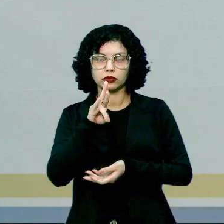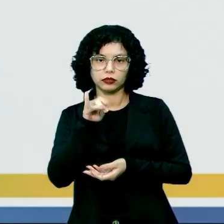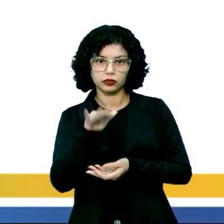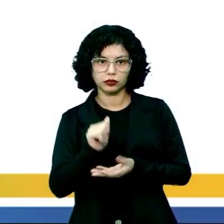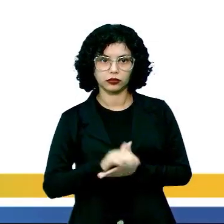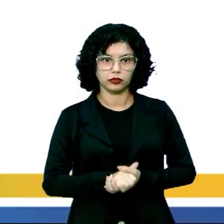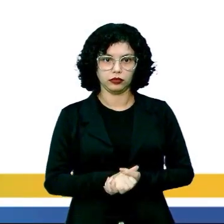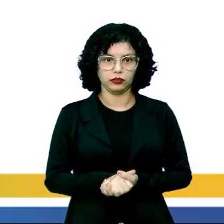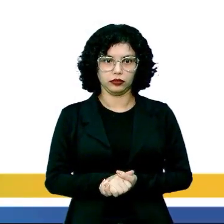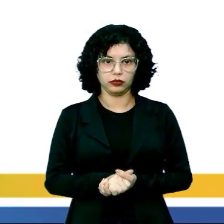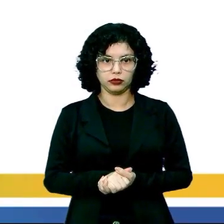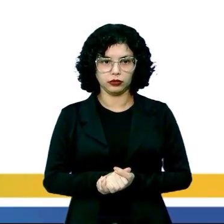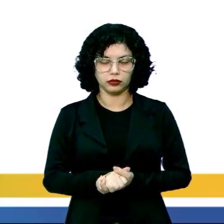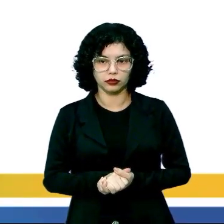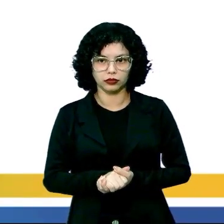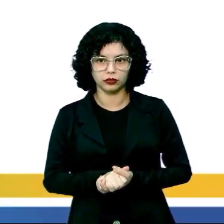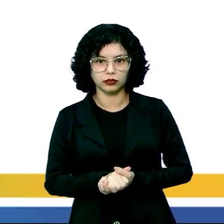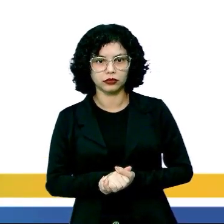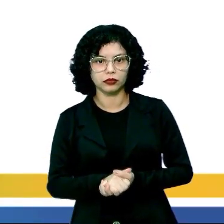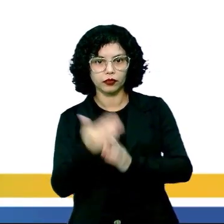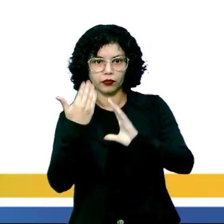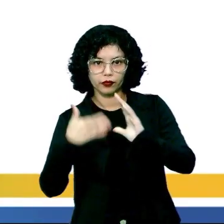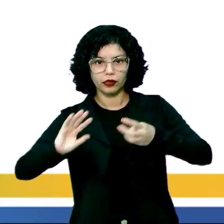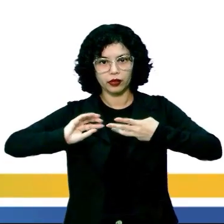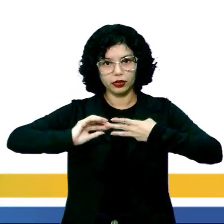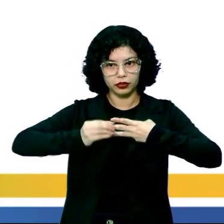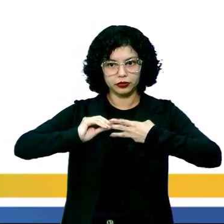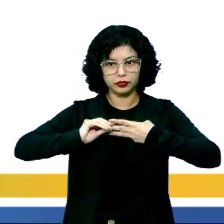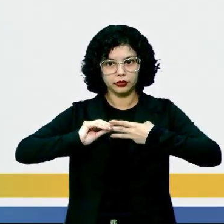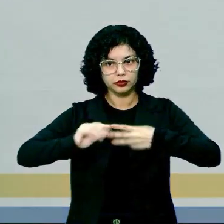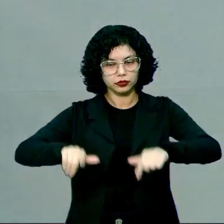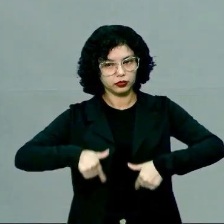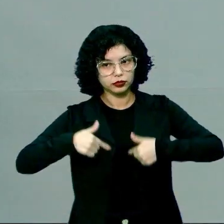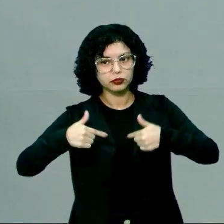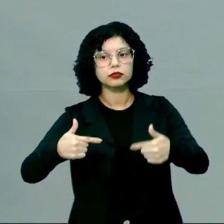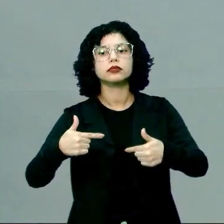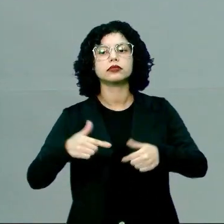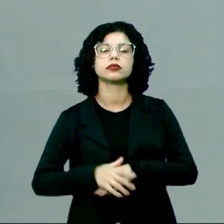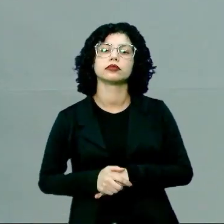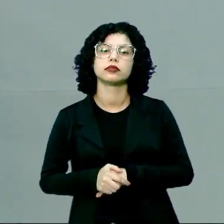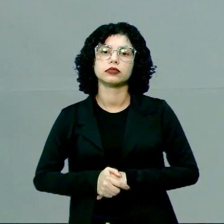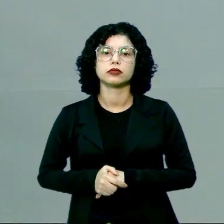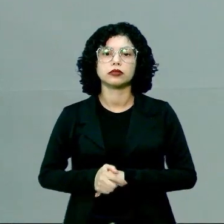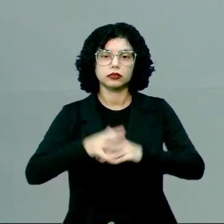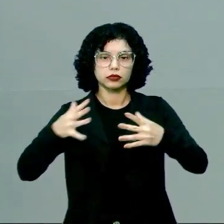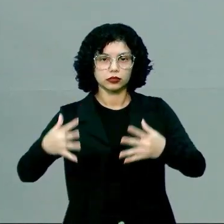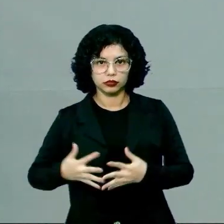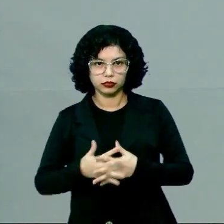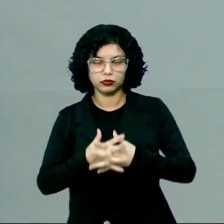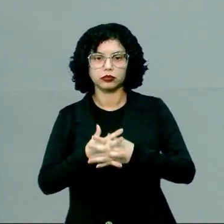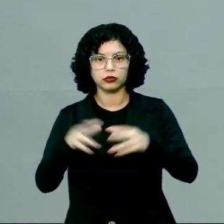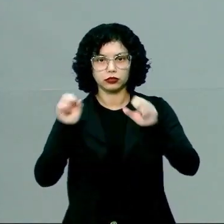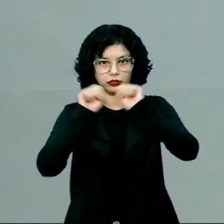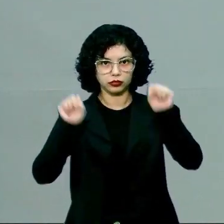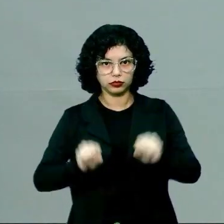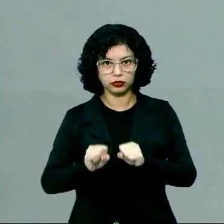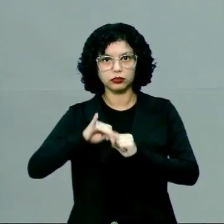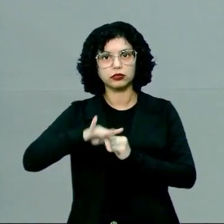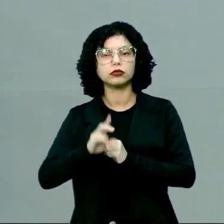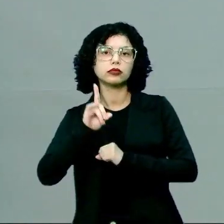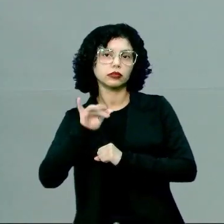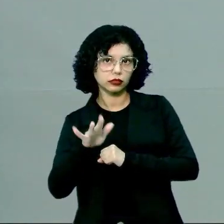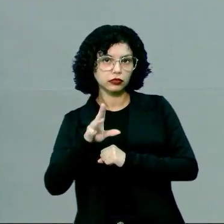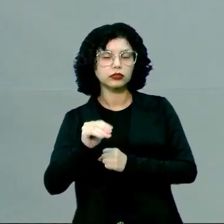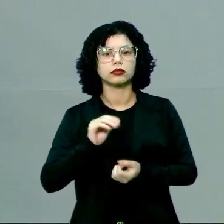tá? Temos também o transporte de células de defesas. Esse aí está relacionado ao sistema